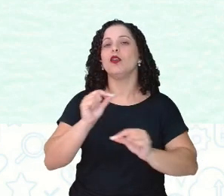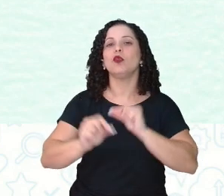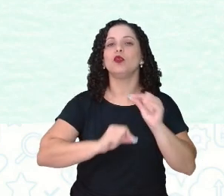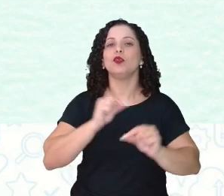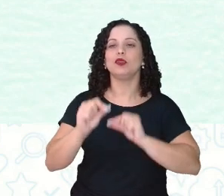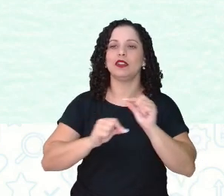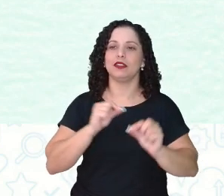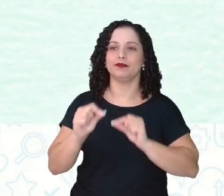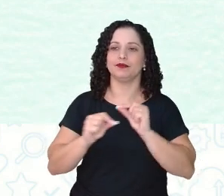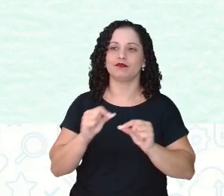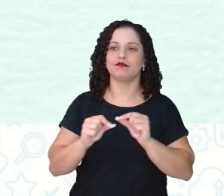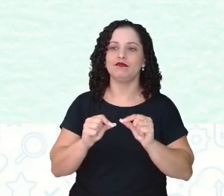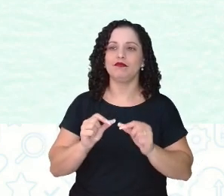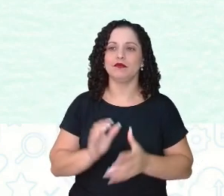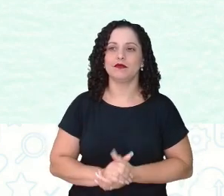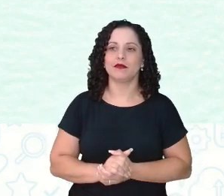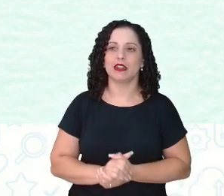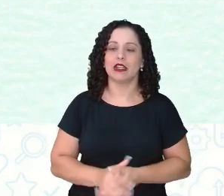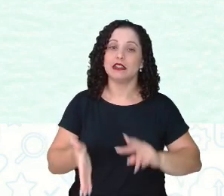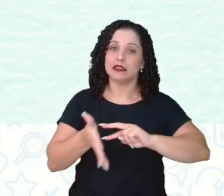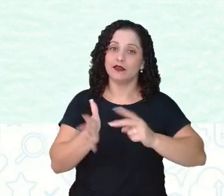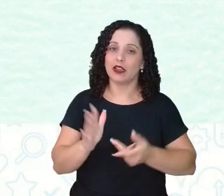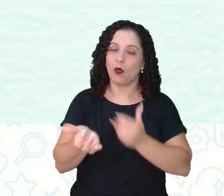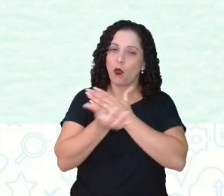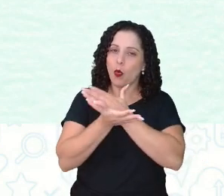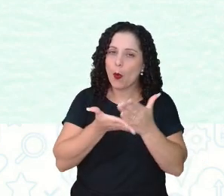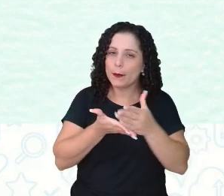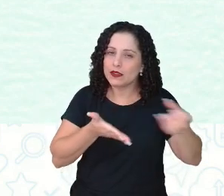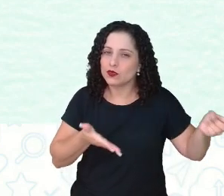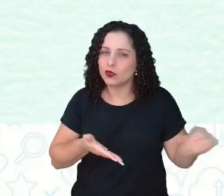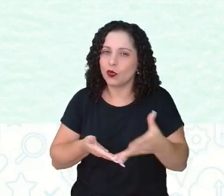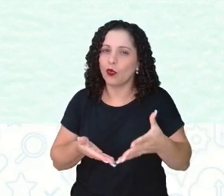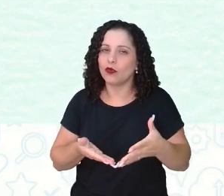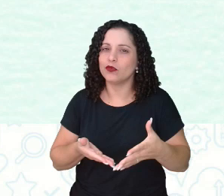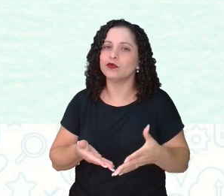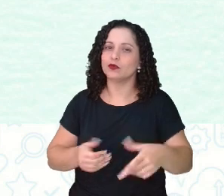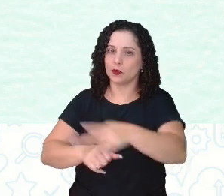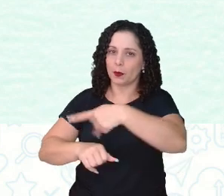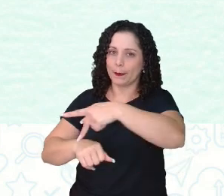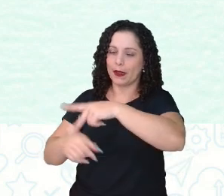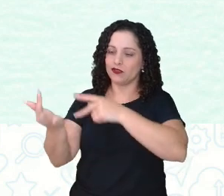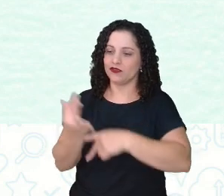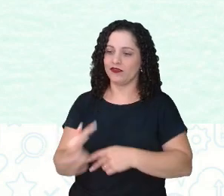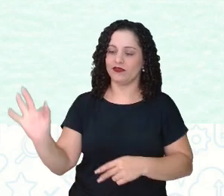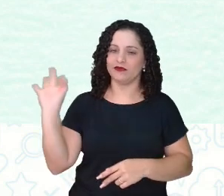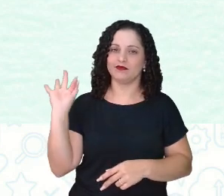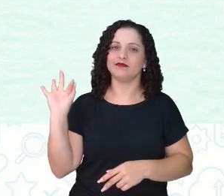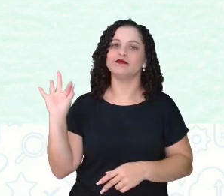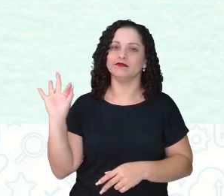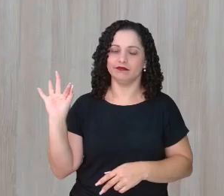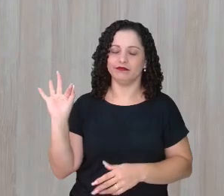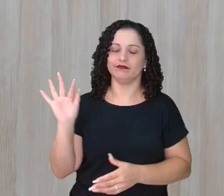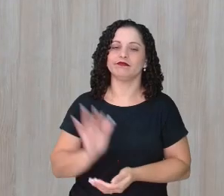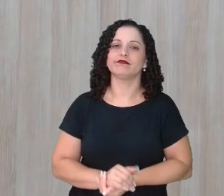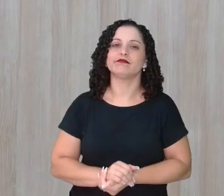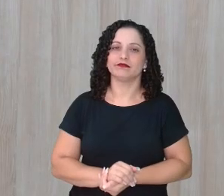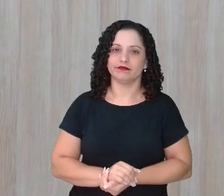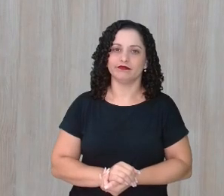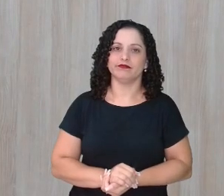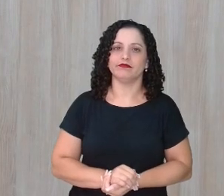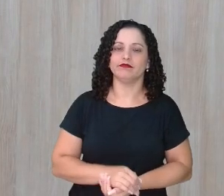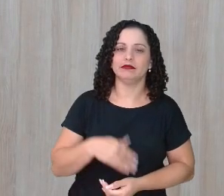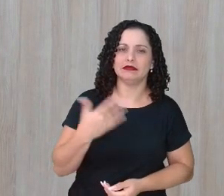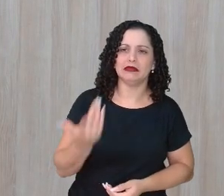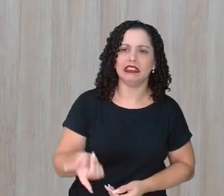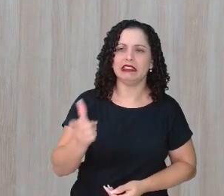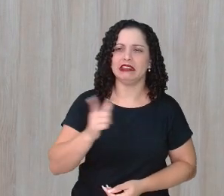ordem antiga e o início de uma nova era na história da França. Então, eles quebravam toda a ordem ali que vinha do